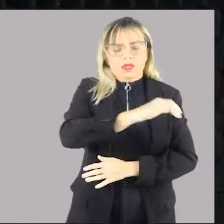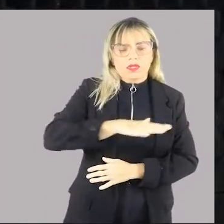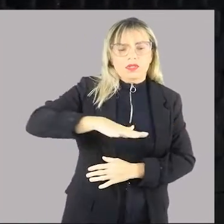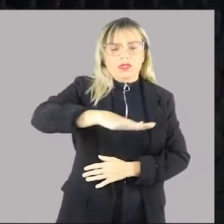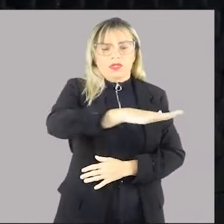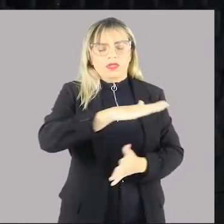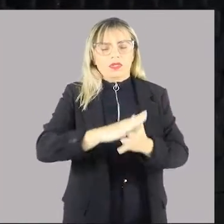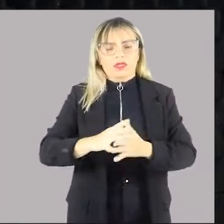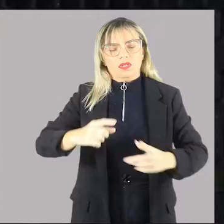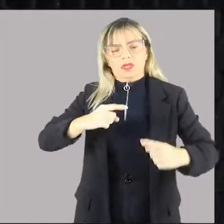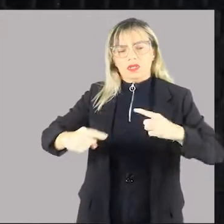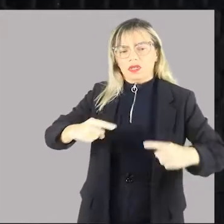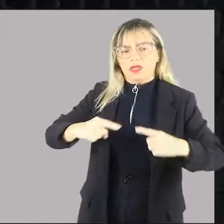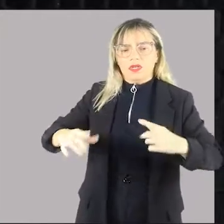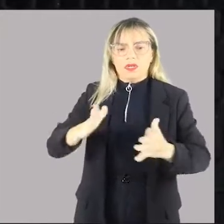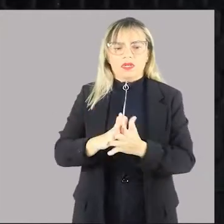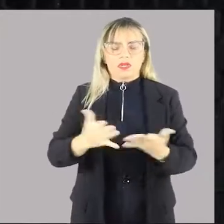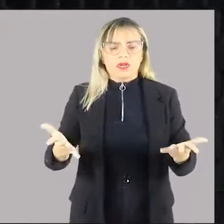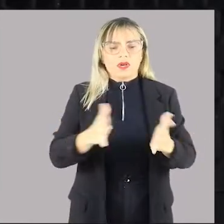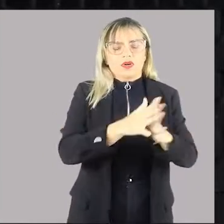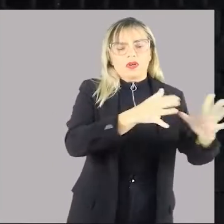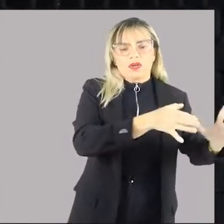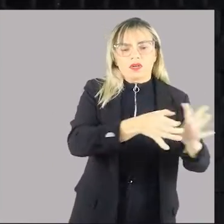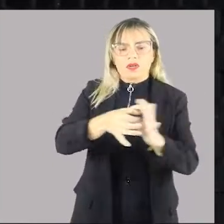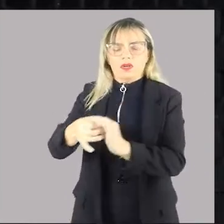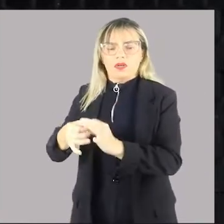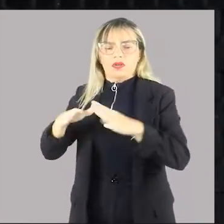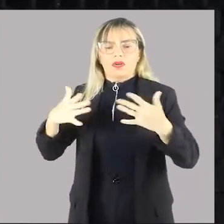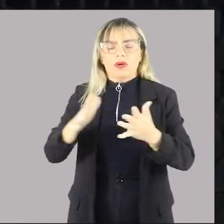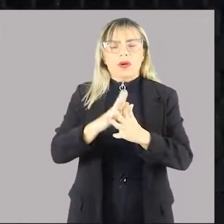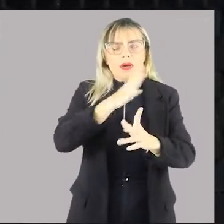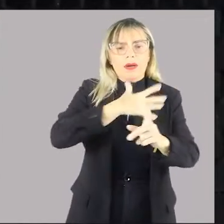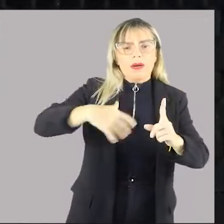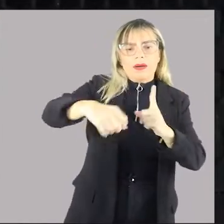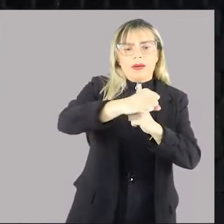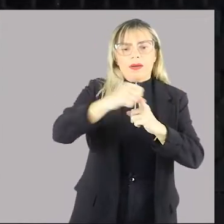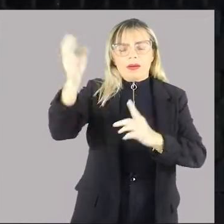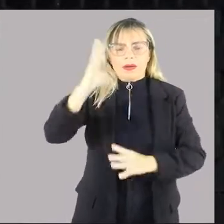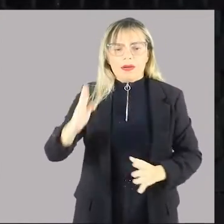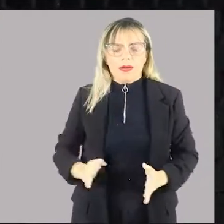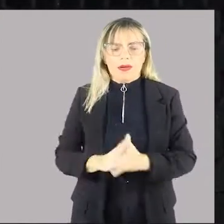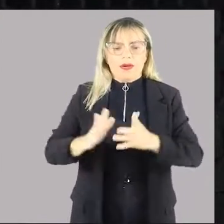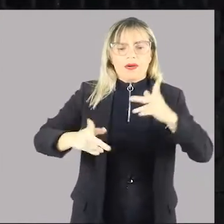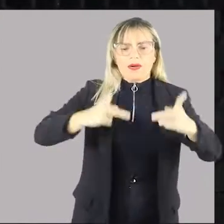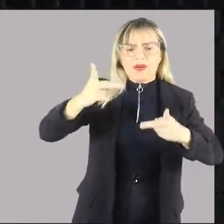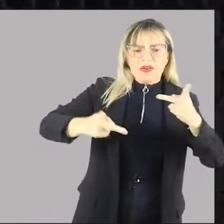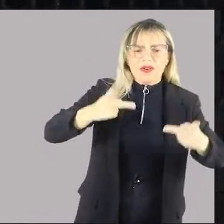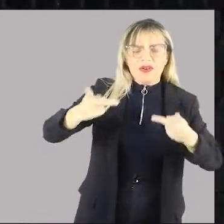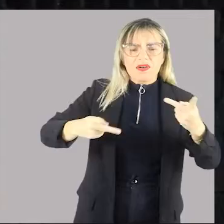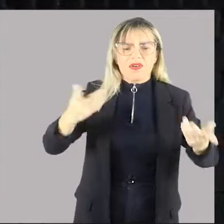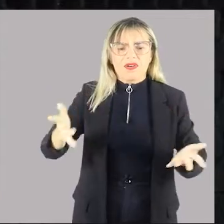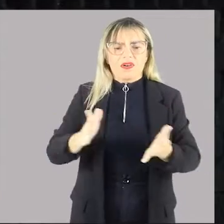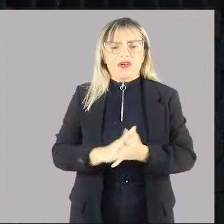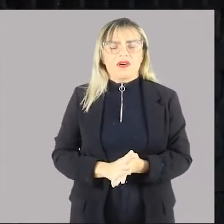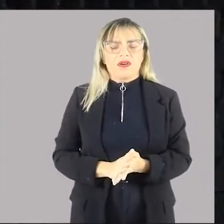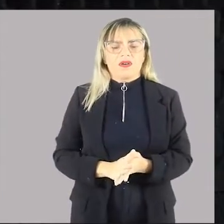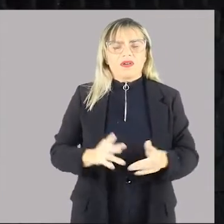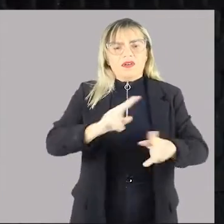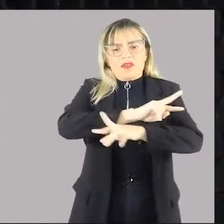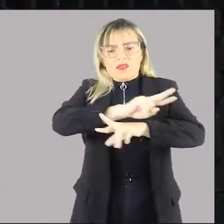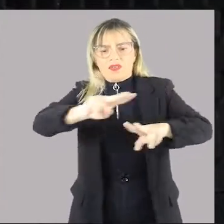Você discutir a dinâmica da sociedade brasileira é algo que você pode estar falando de várias questões.